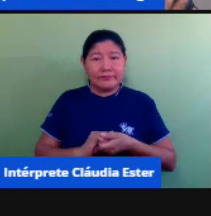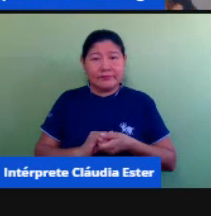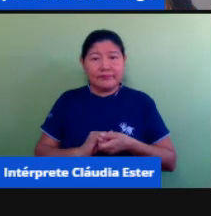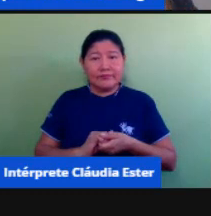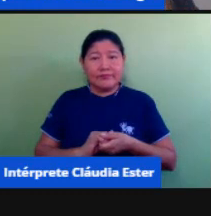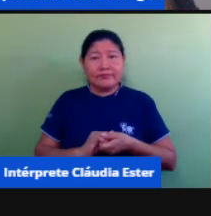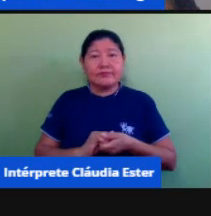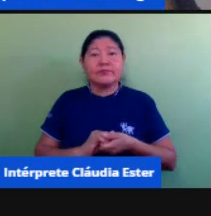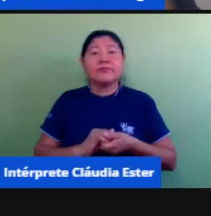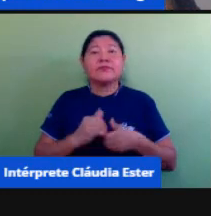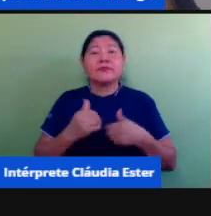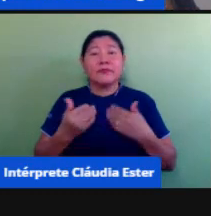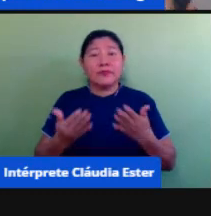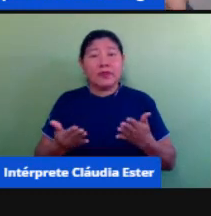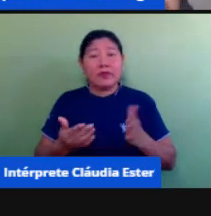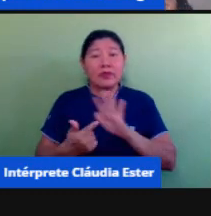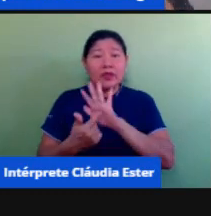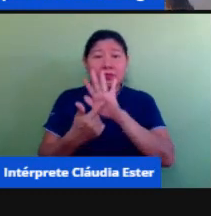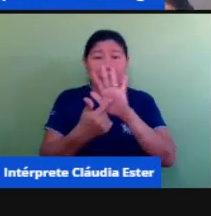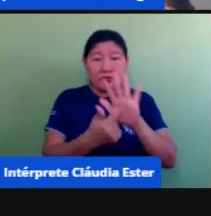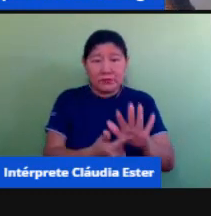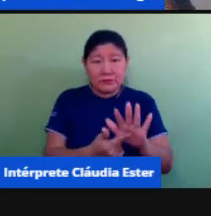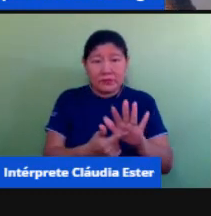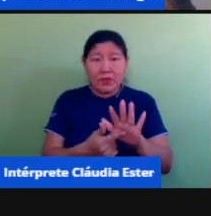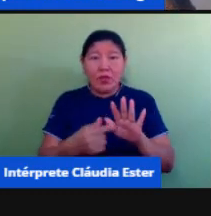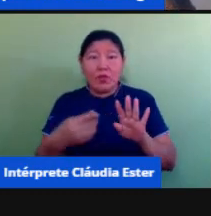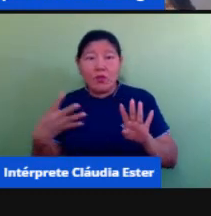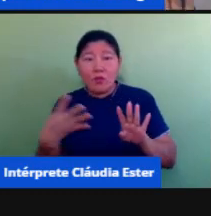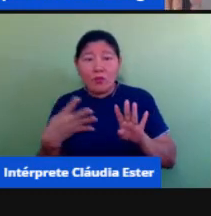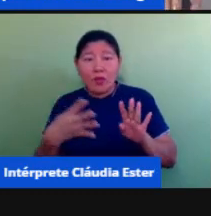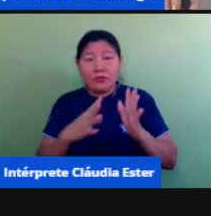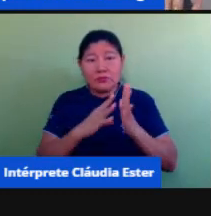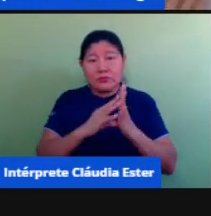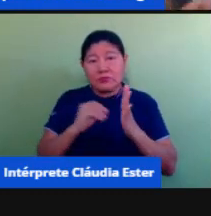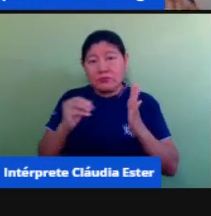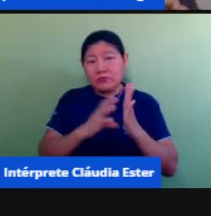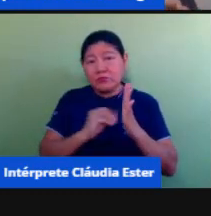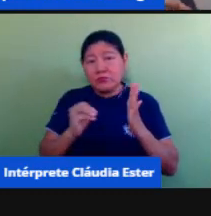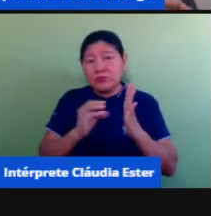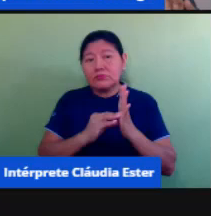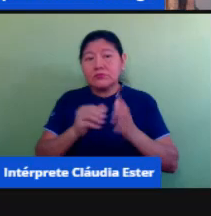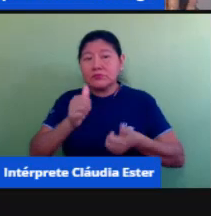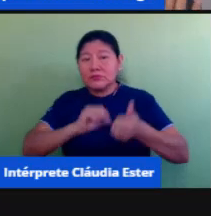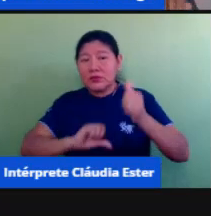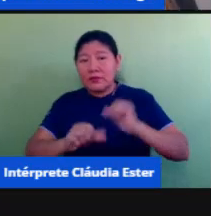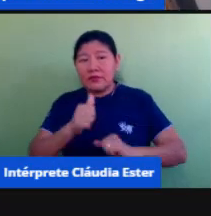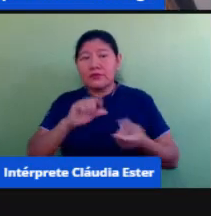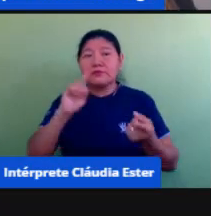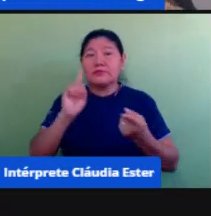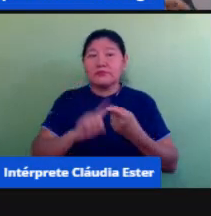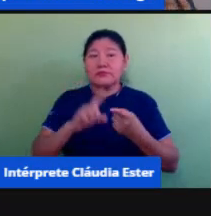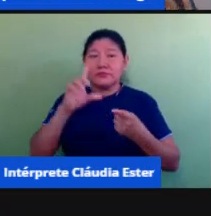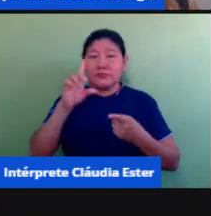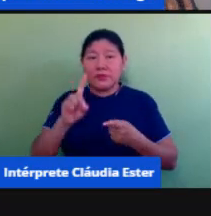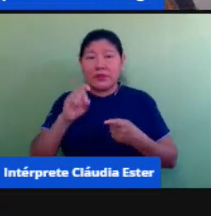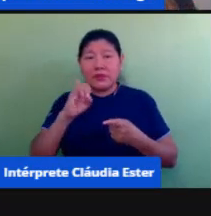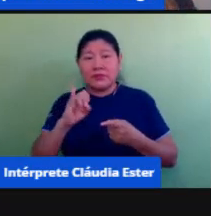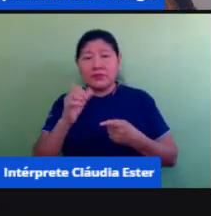Trago para vocês sobre os 4 tipos de avaliação. Temos a diagnóstica, a